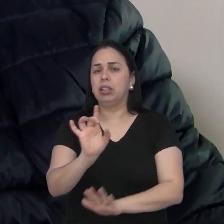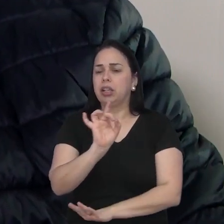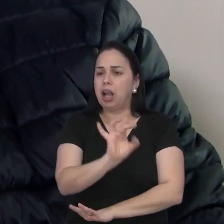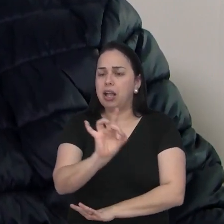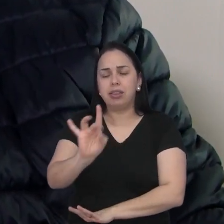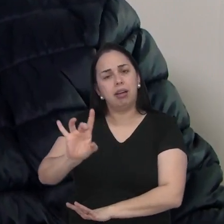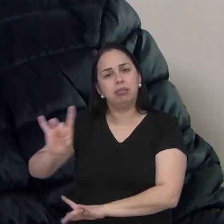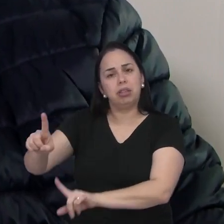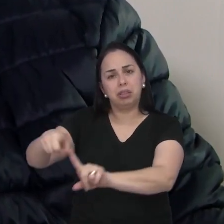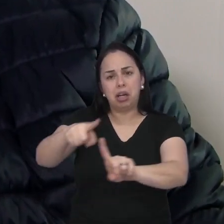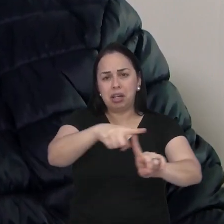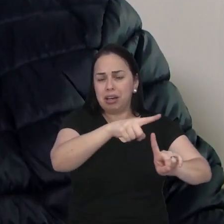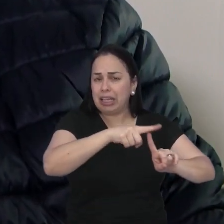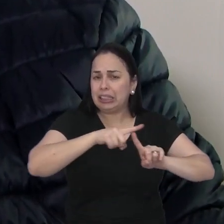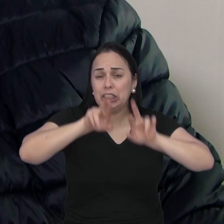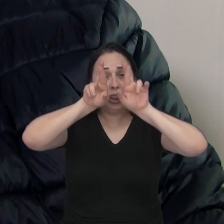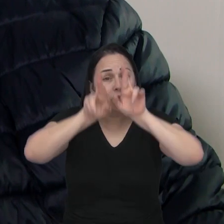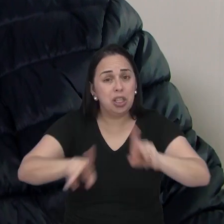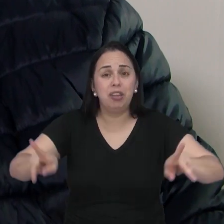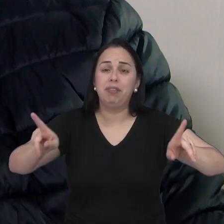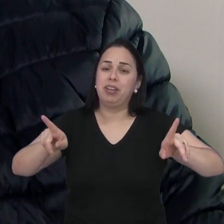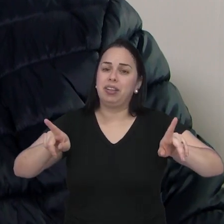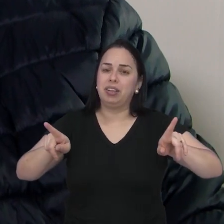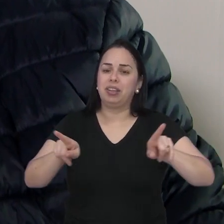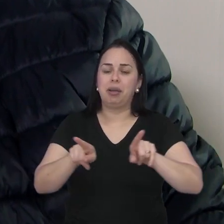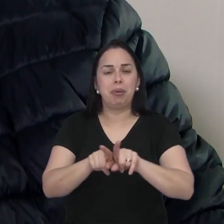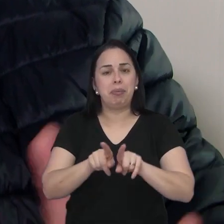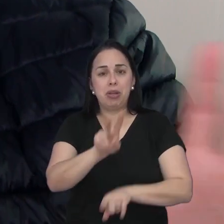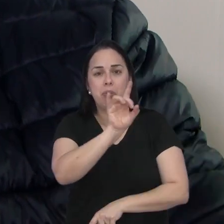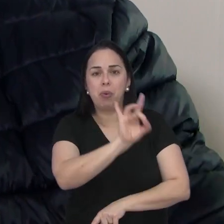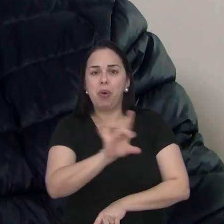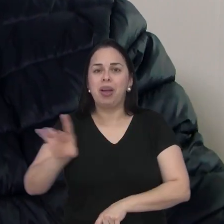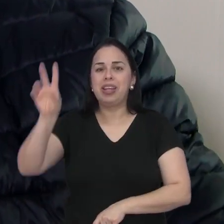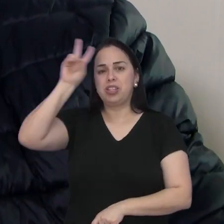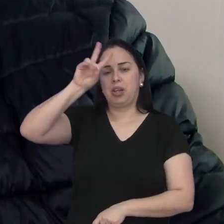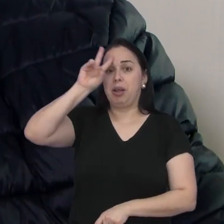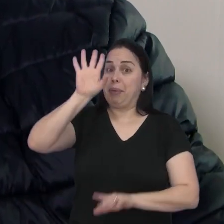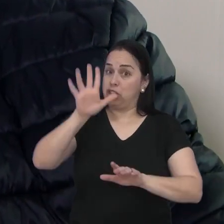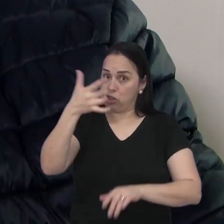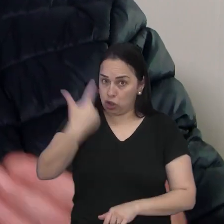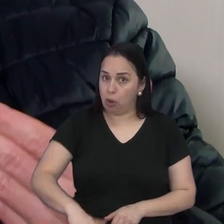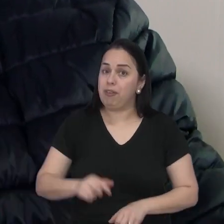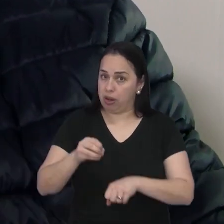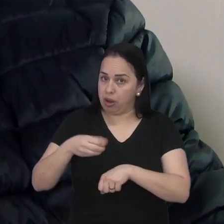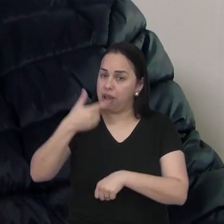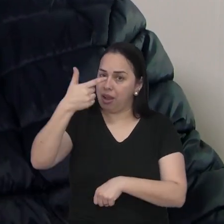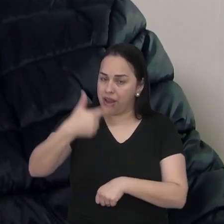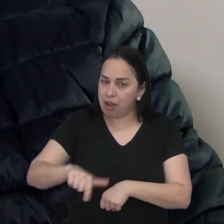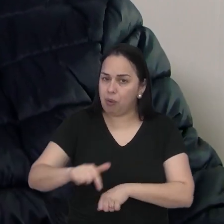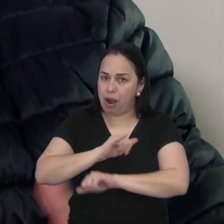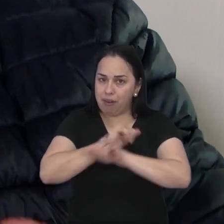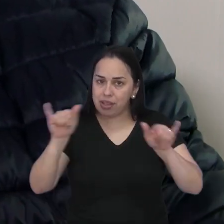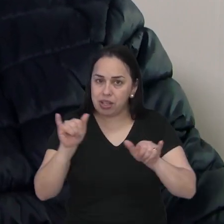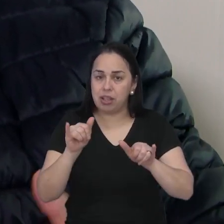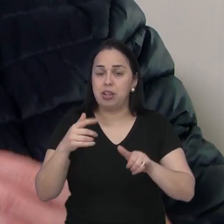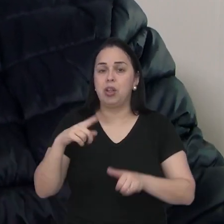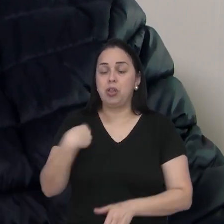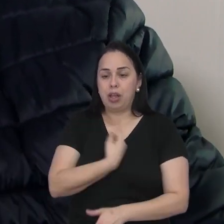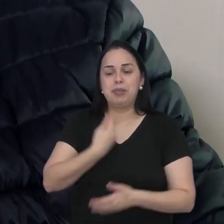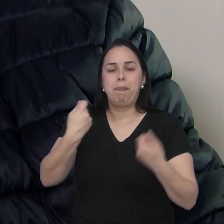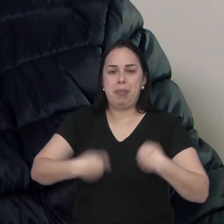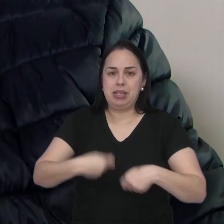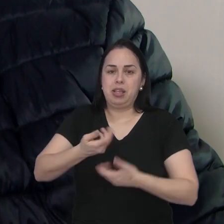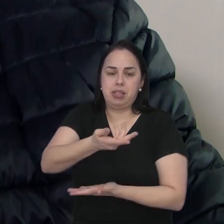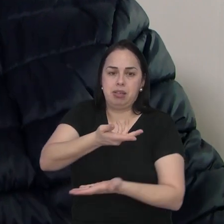nenhuma. Nós todos somos peculiares nas nossas características biológicas e de história de vida. Só que, de novo, como somos